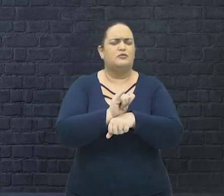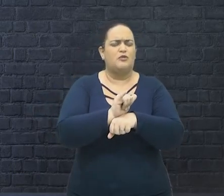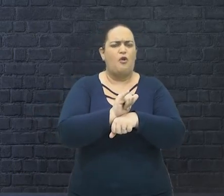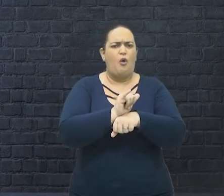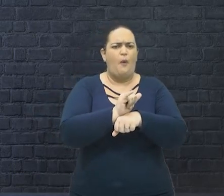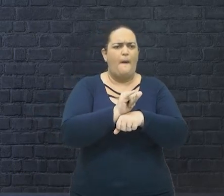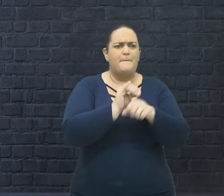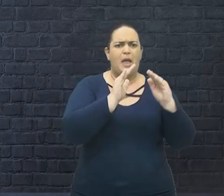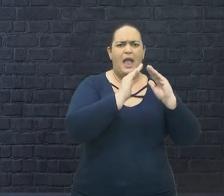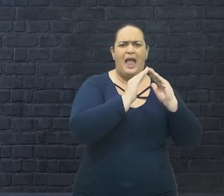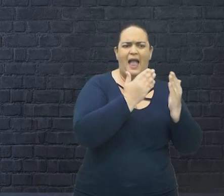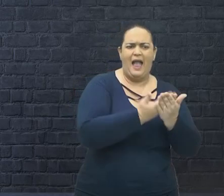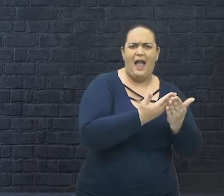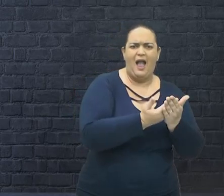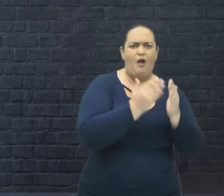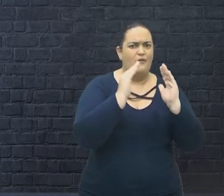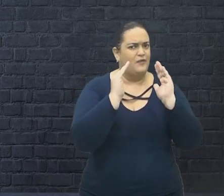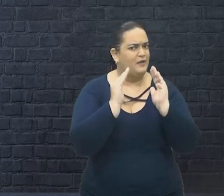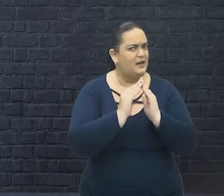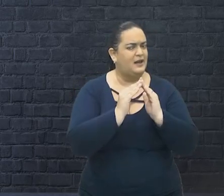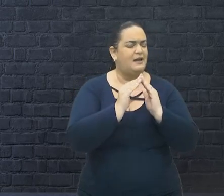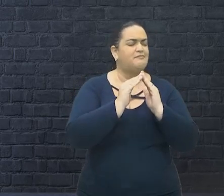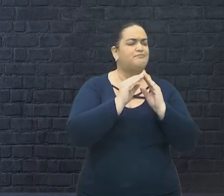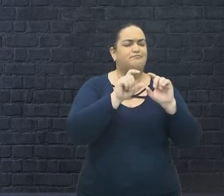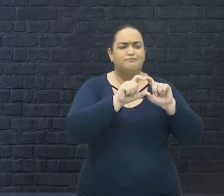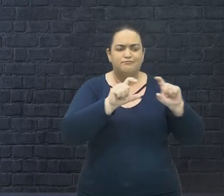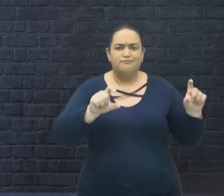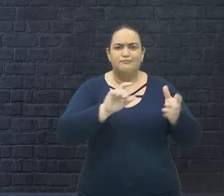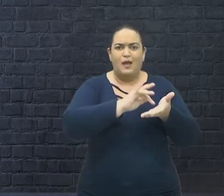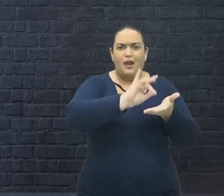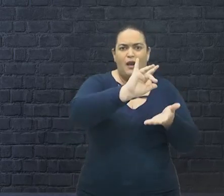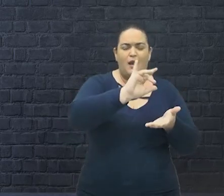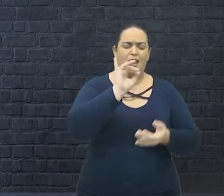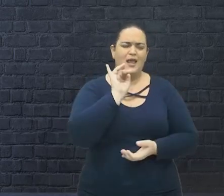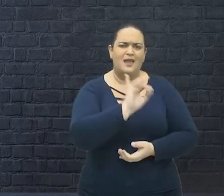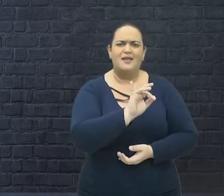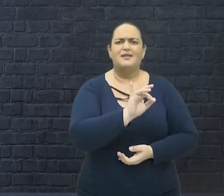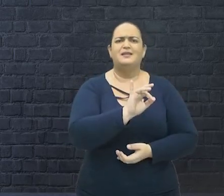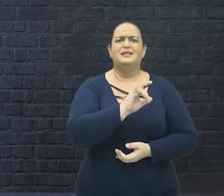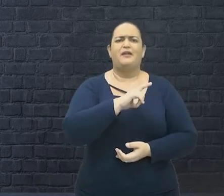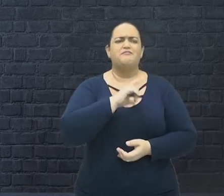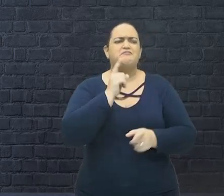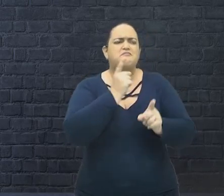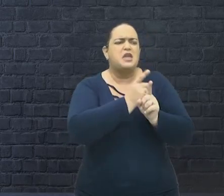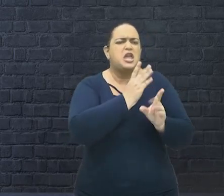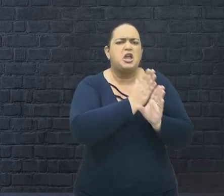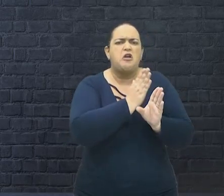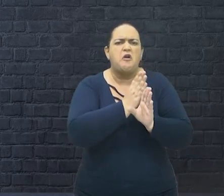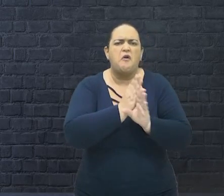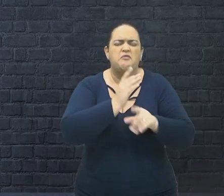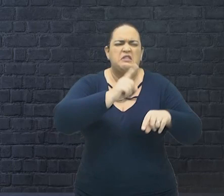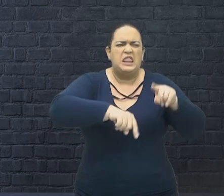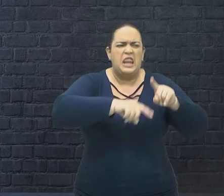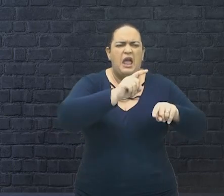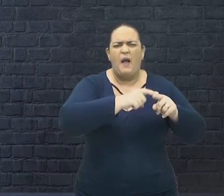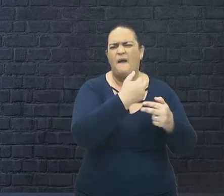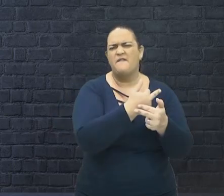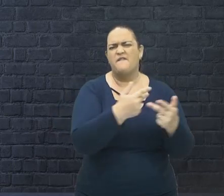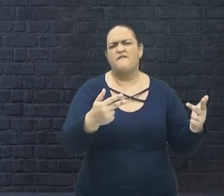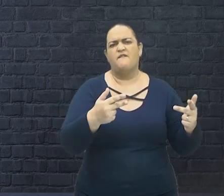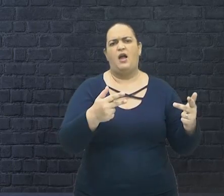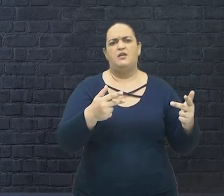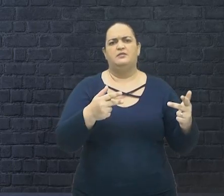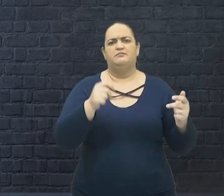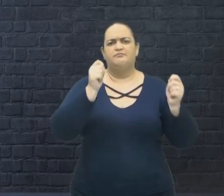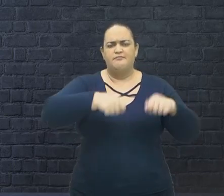vocês podem acessar ao disco, a outros livros, documentários, vários materiais, certo?